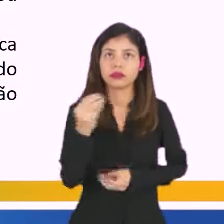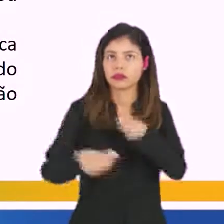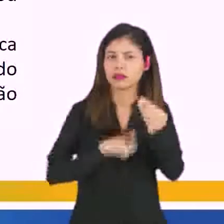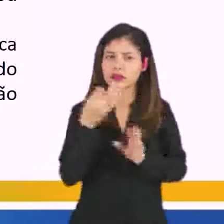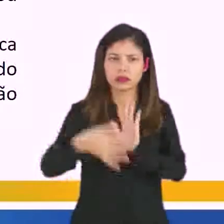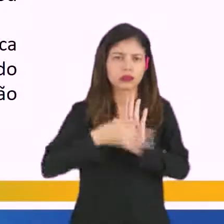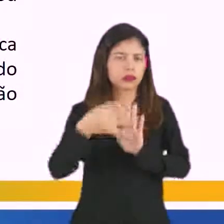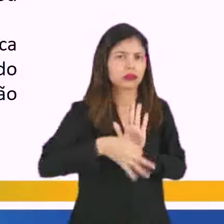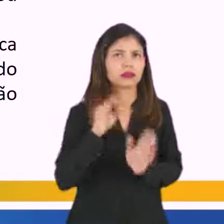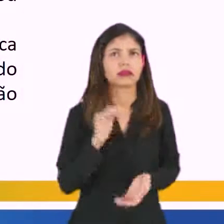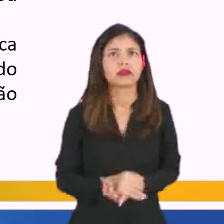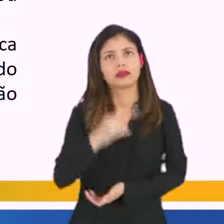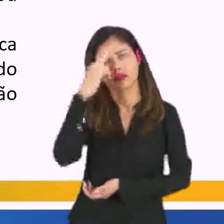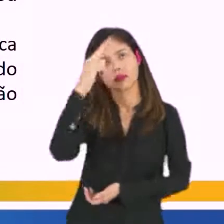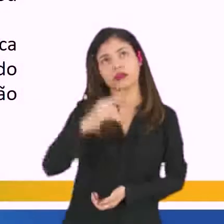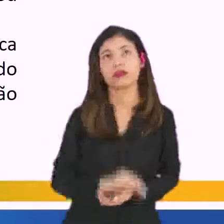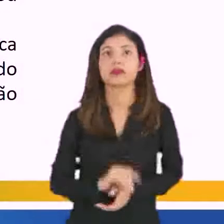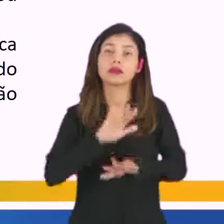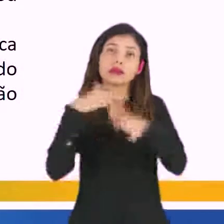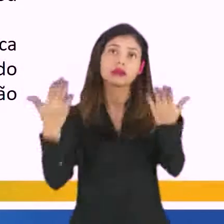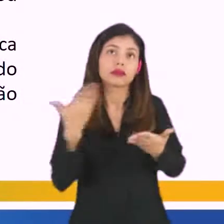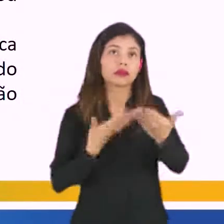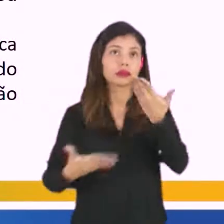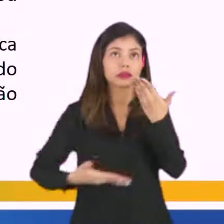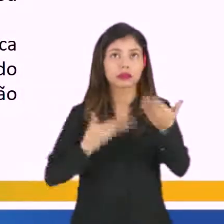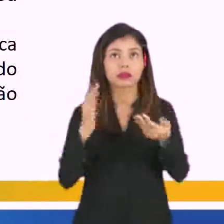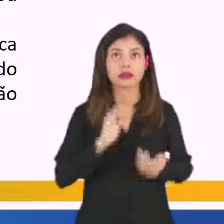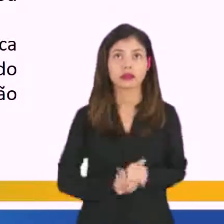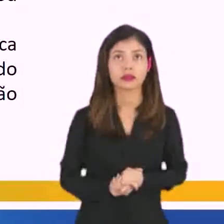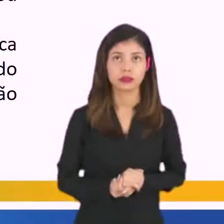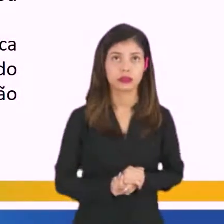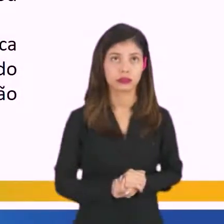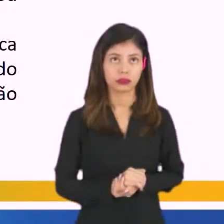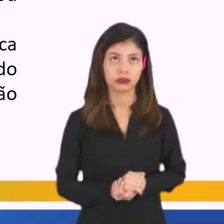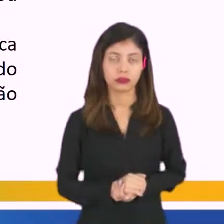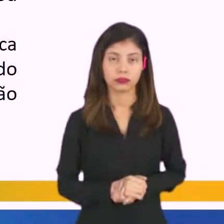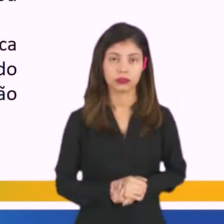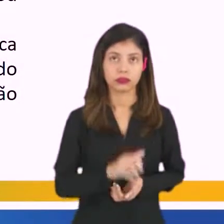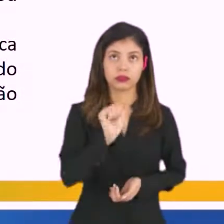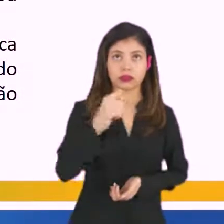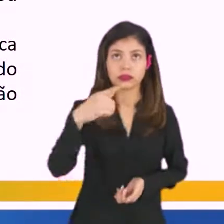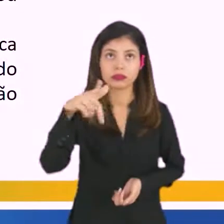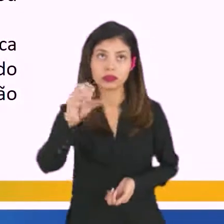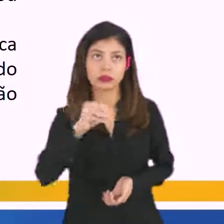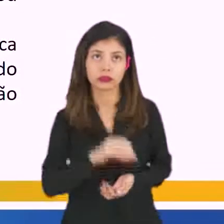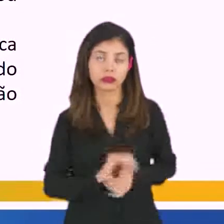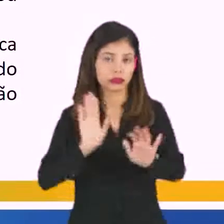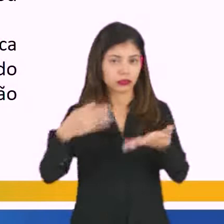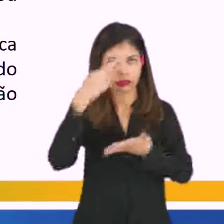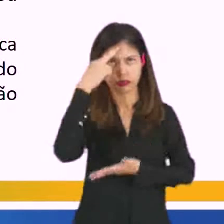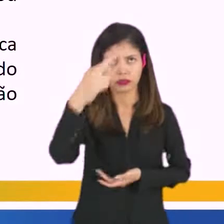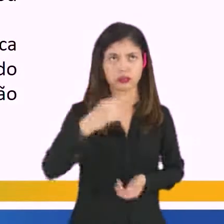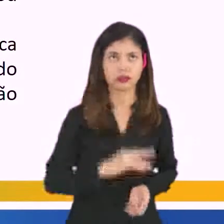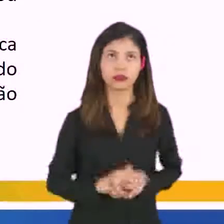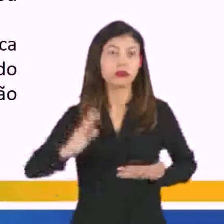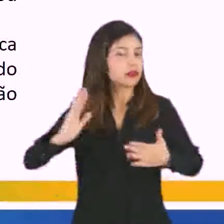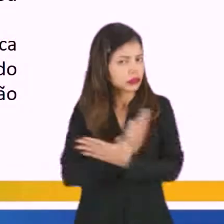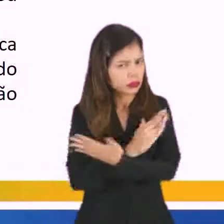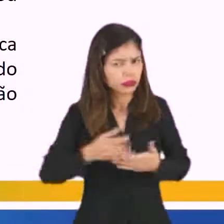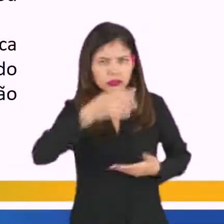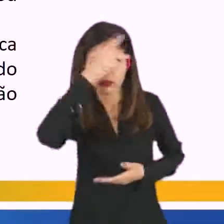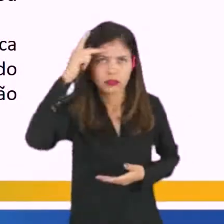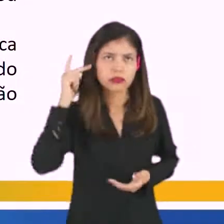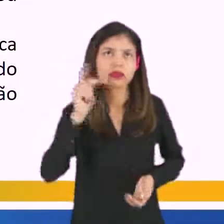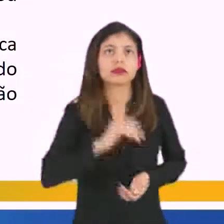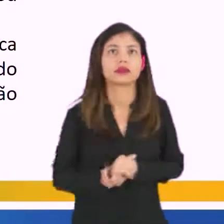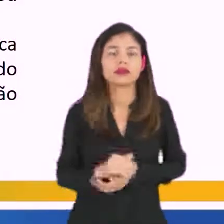Como o argumento de autoridade está relacionado ao apelo à autoridade?